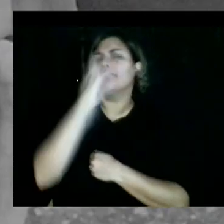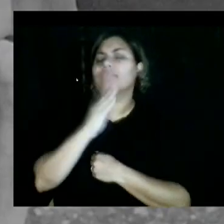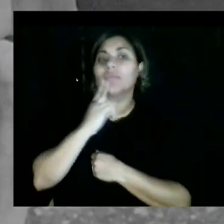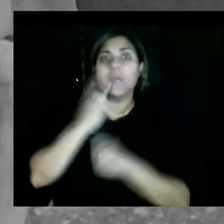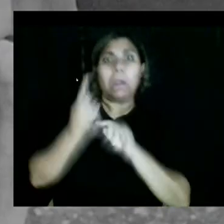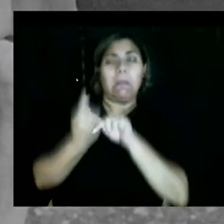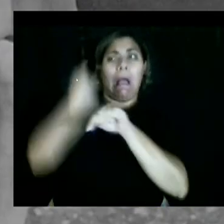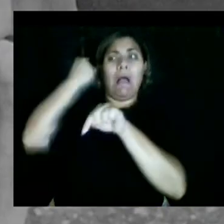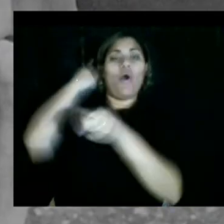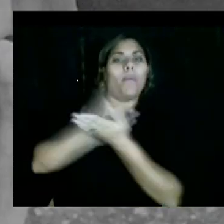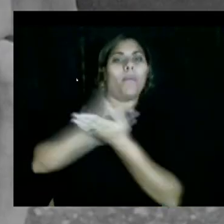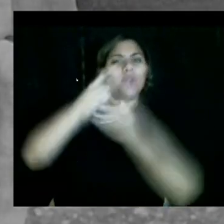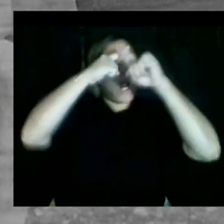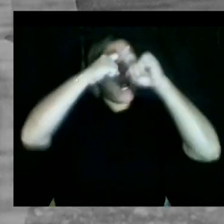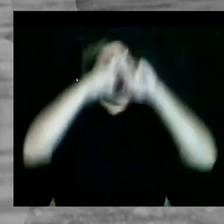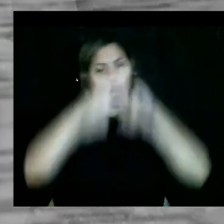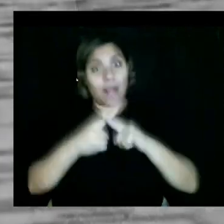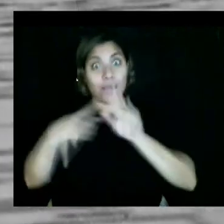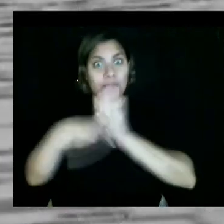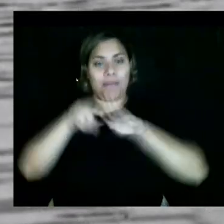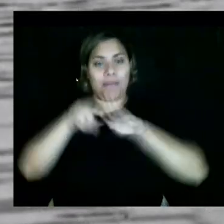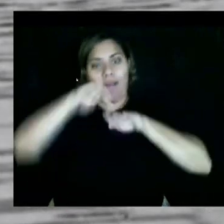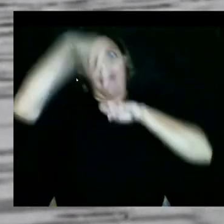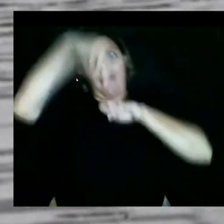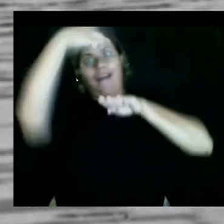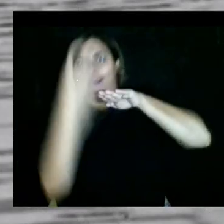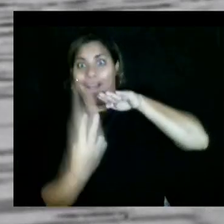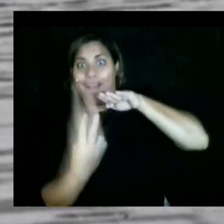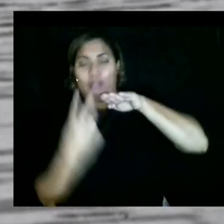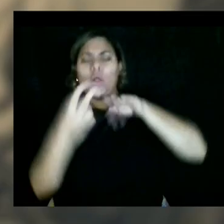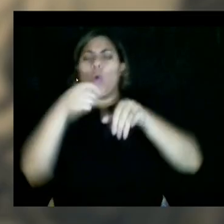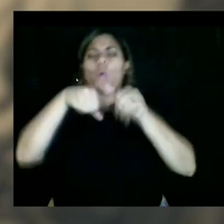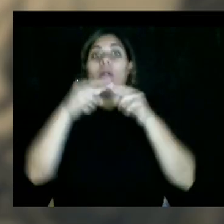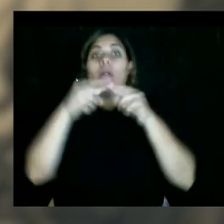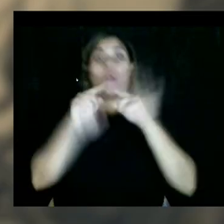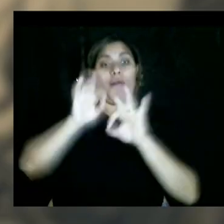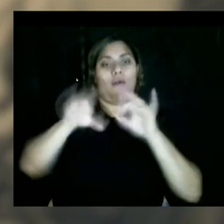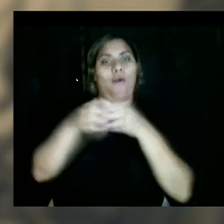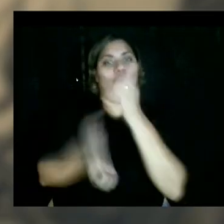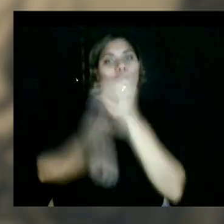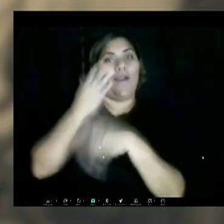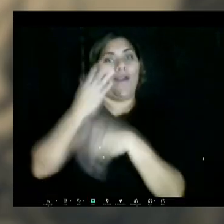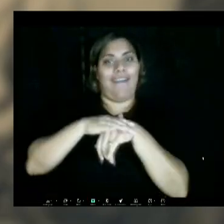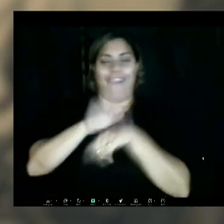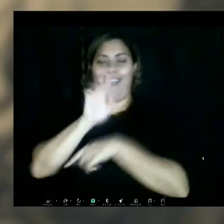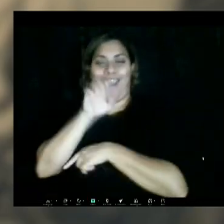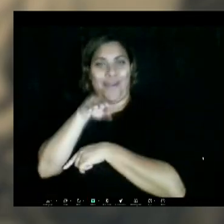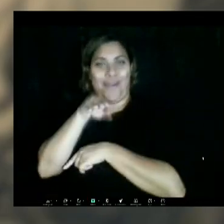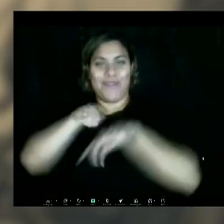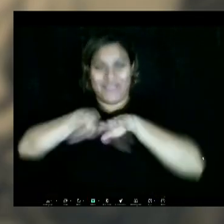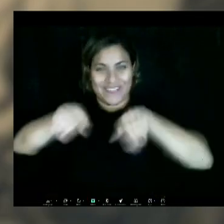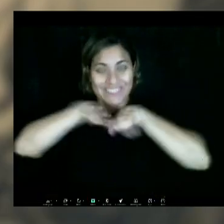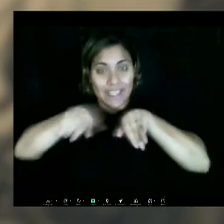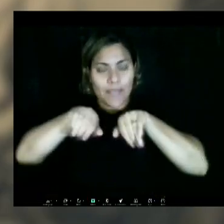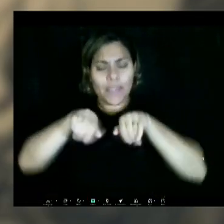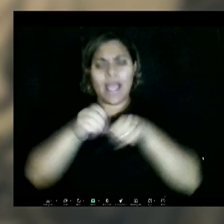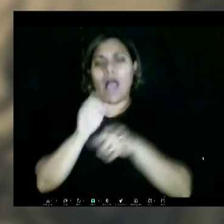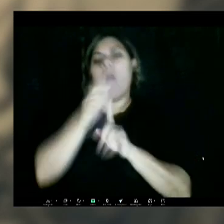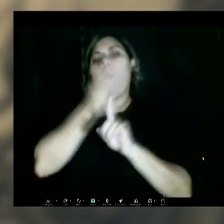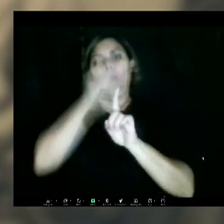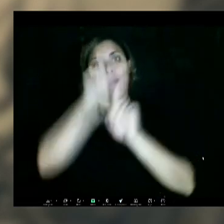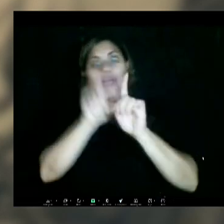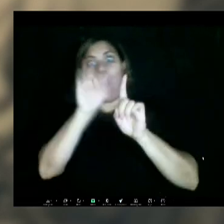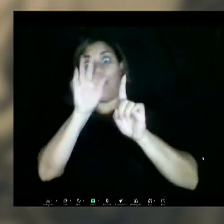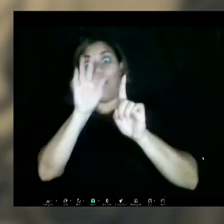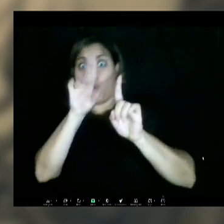de saltos ornamentais foram organizadas pela Confederação de Remo. Adolfo Willich foi o primeiro brasileiro a disputar uma